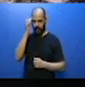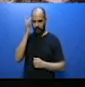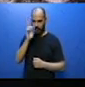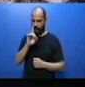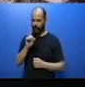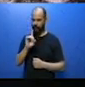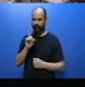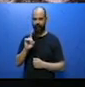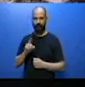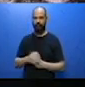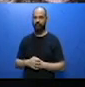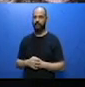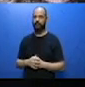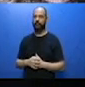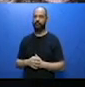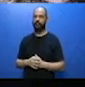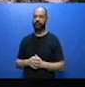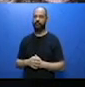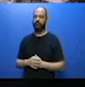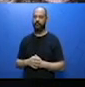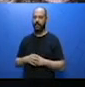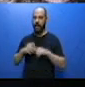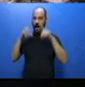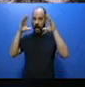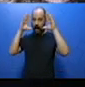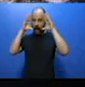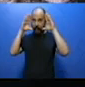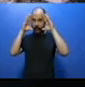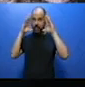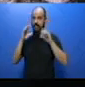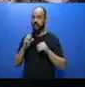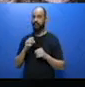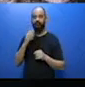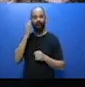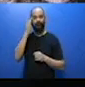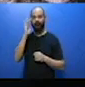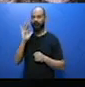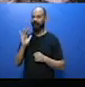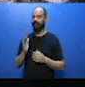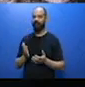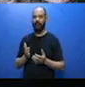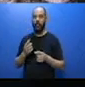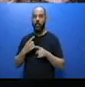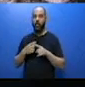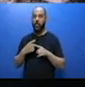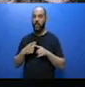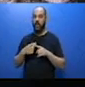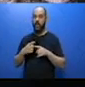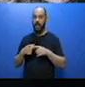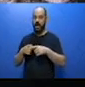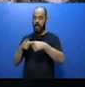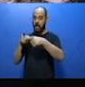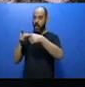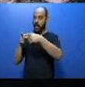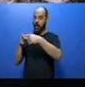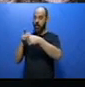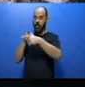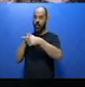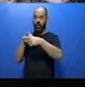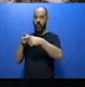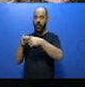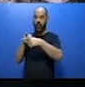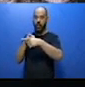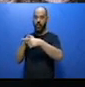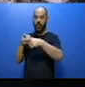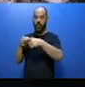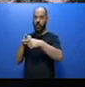Não é fácil localizar a cabeça da minhoca, pois as duas extremidades do seu corpo são muito semelhantes.